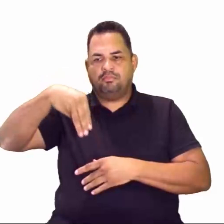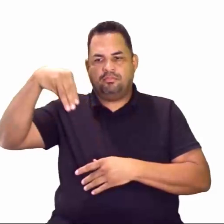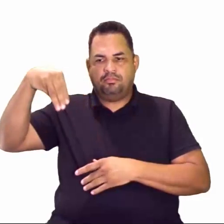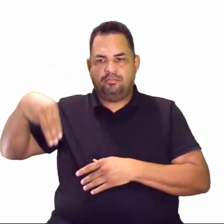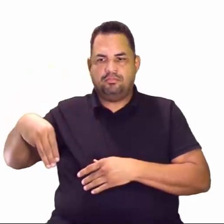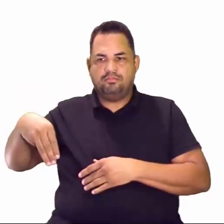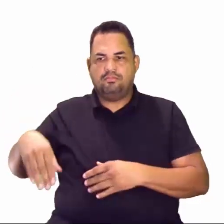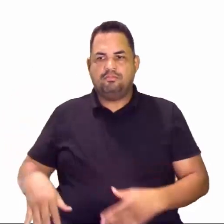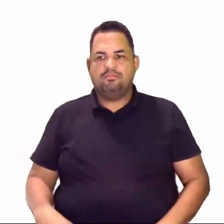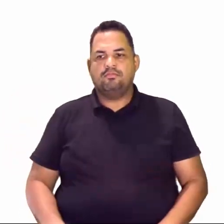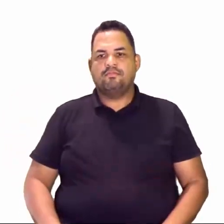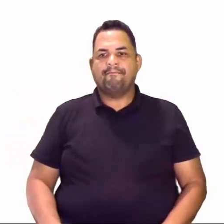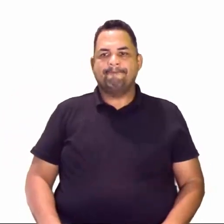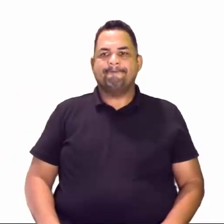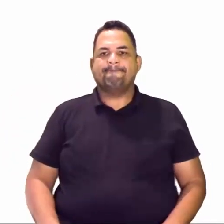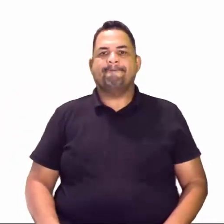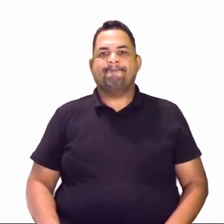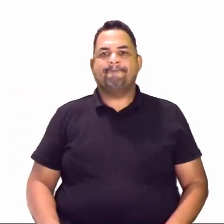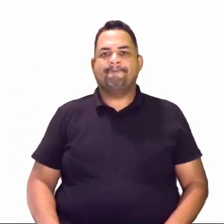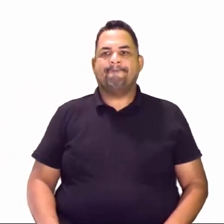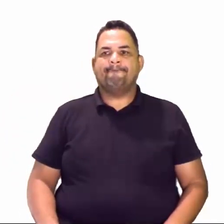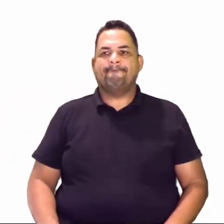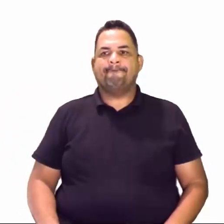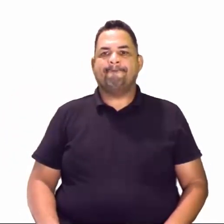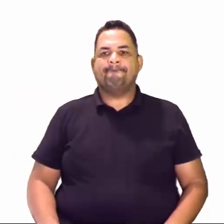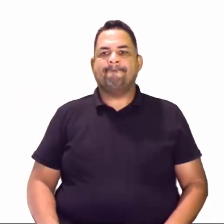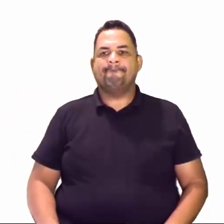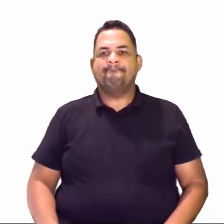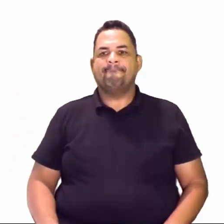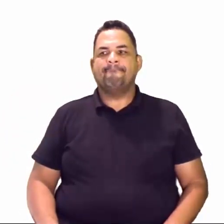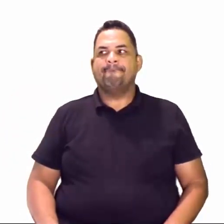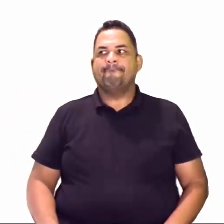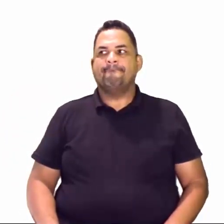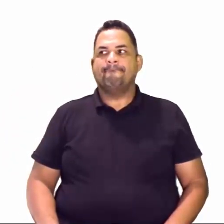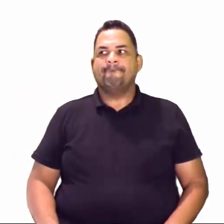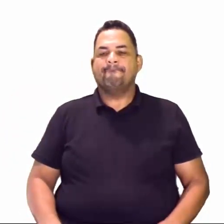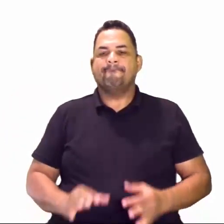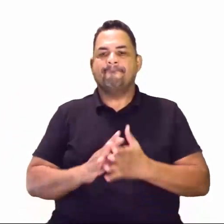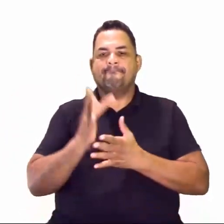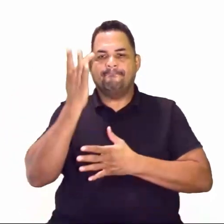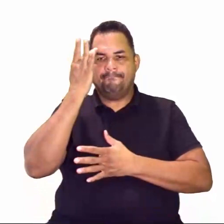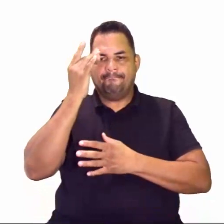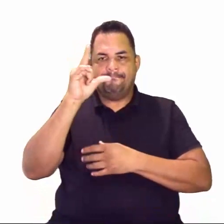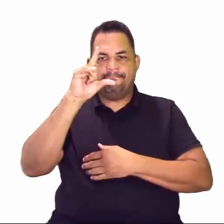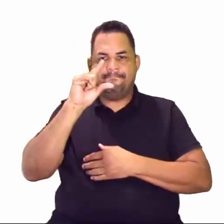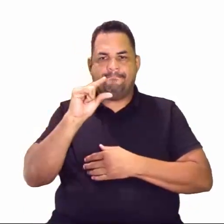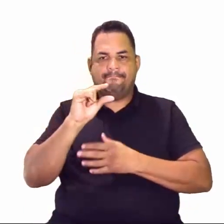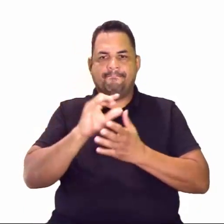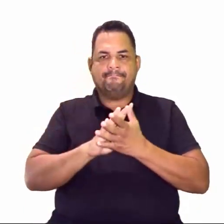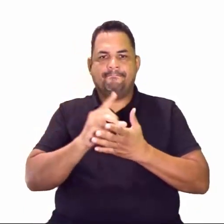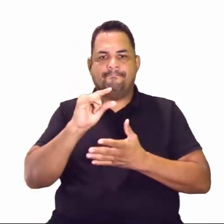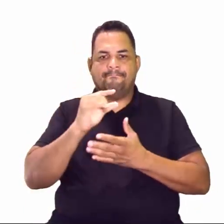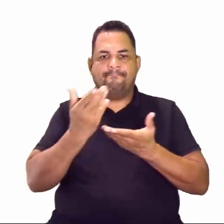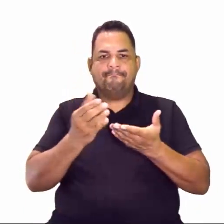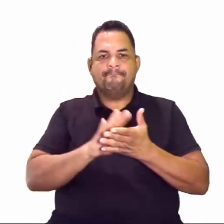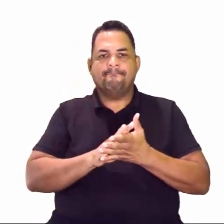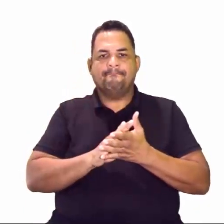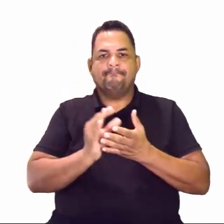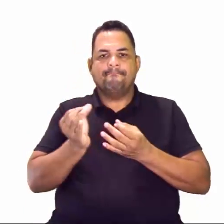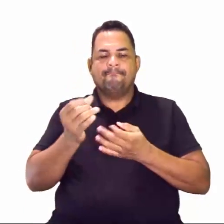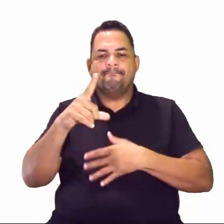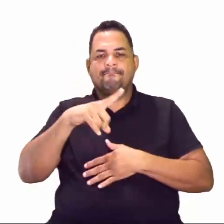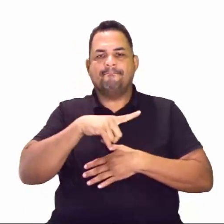a sua massa molecular, tá bom? A fórmula mínima é a menor fórmula que